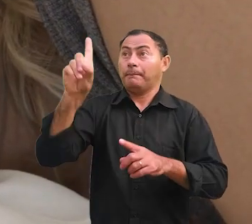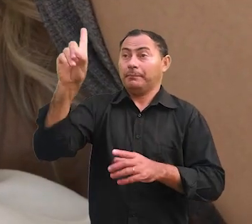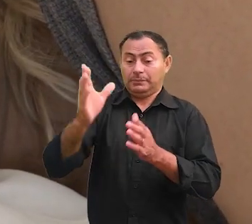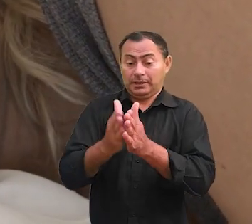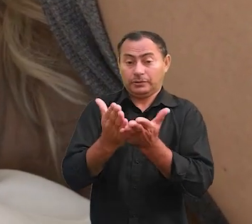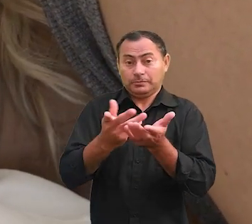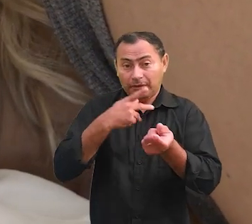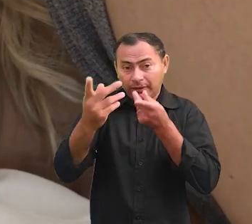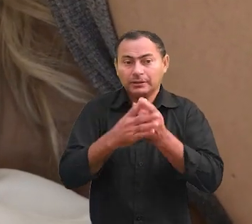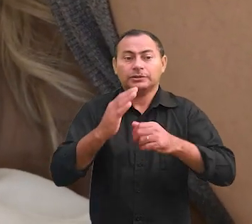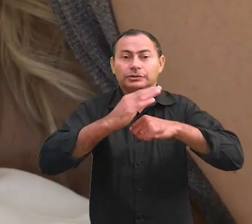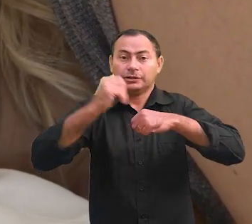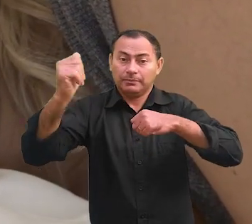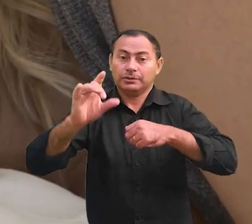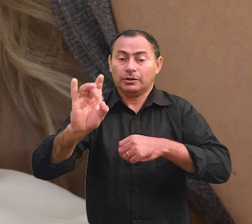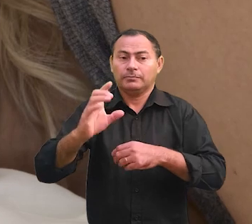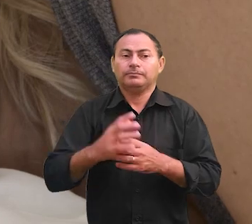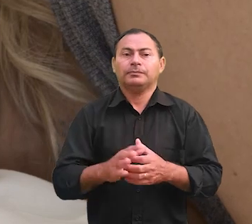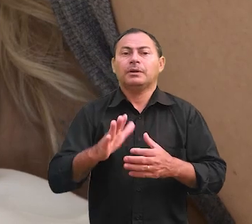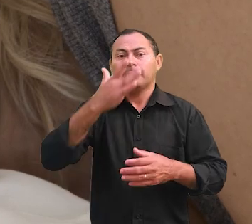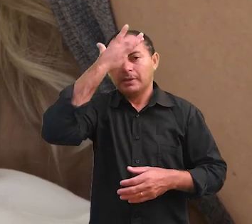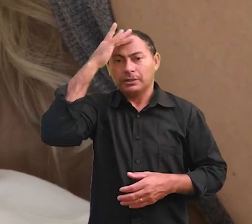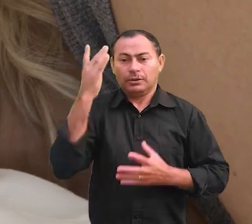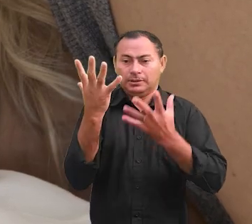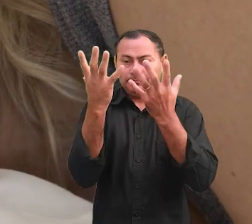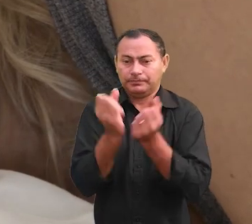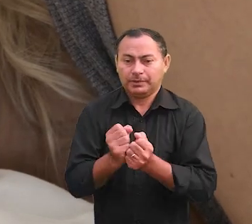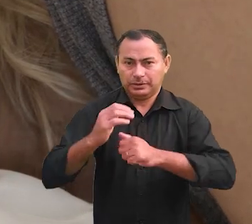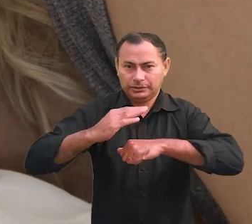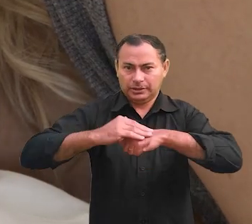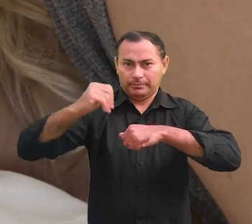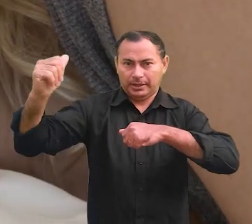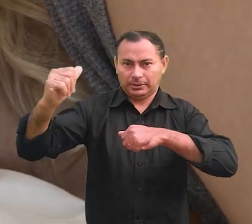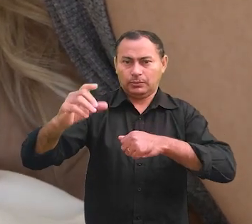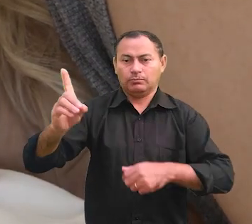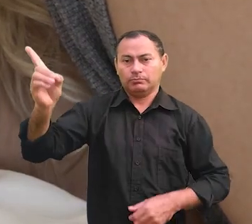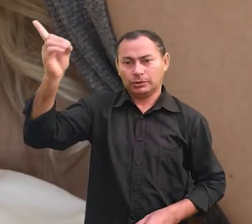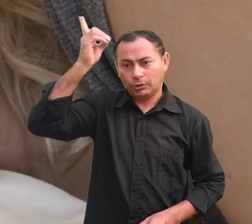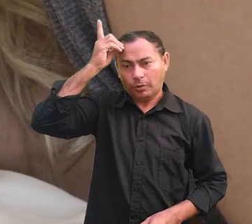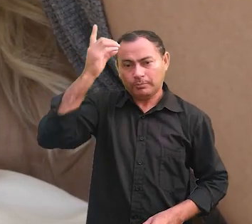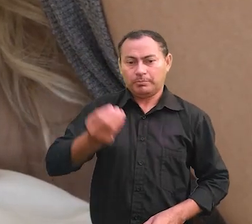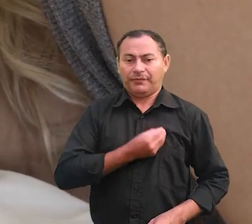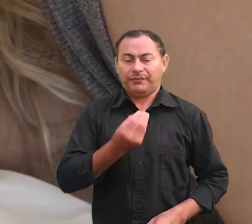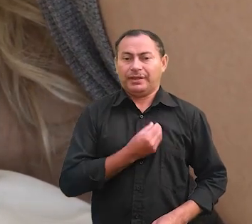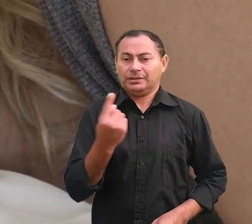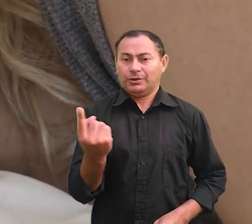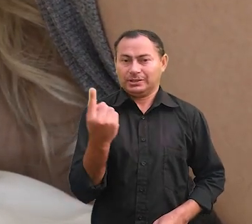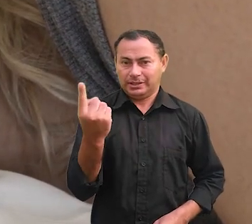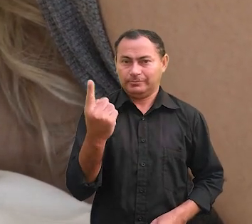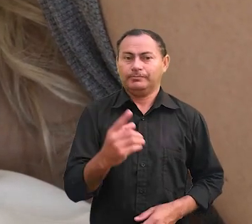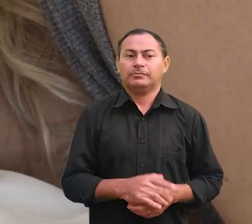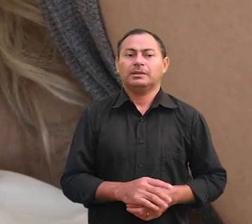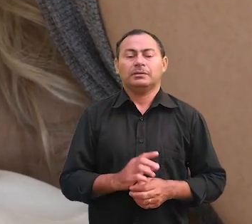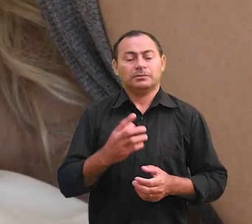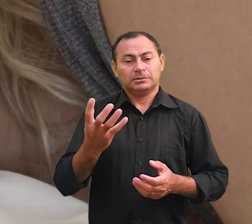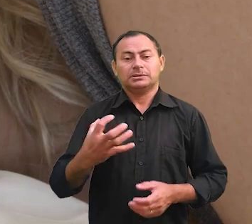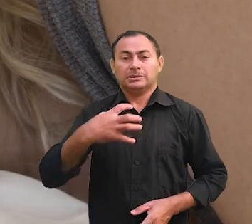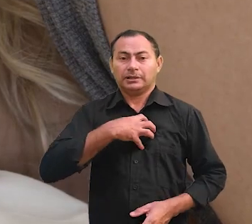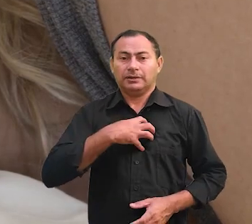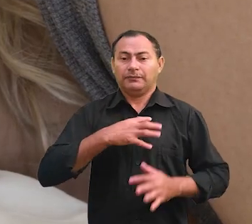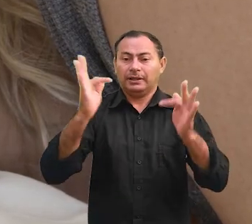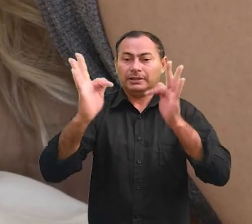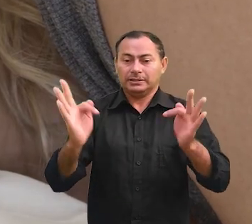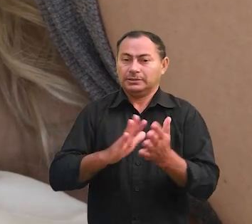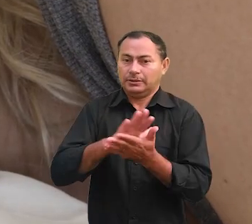A não ser que ele a chame para isso quando alguém recebe o chamado o dom para viver só sente-se